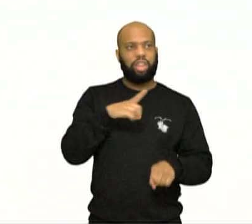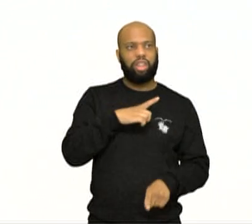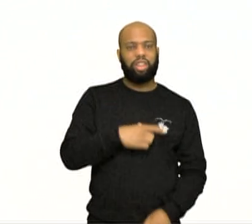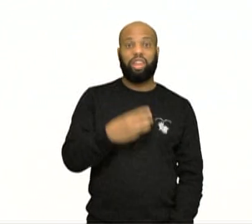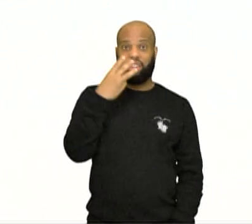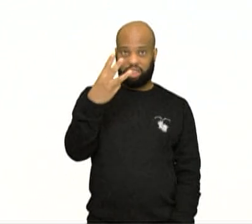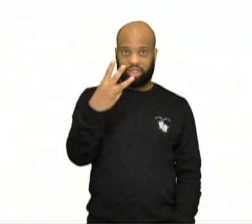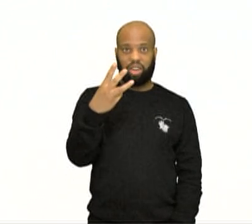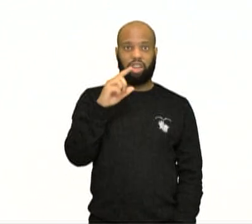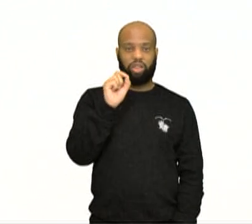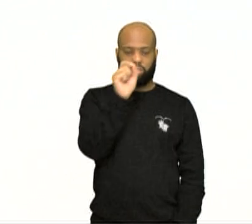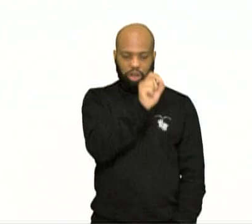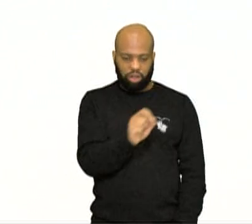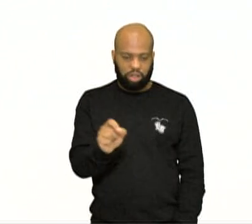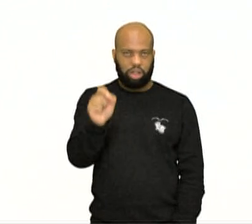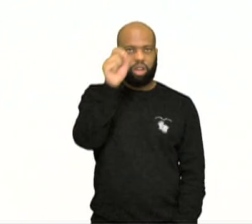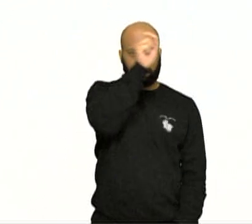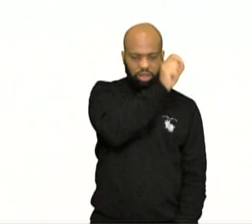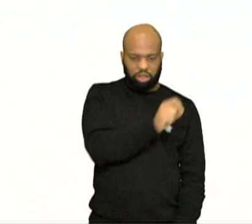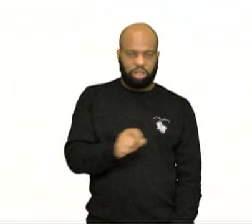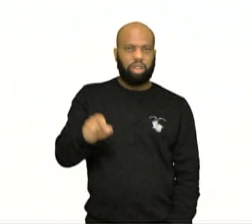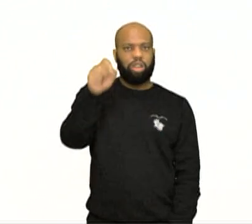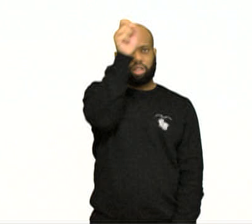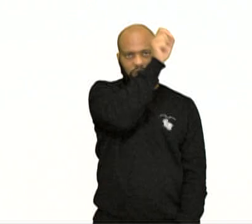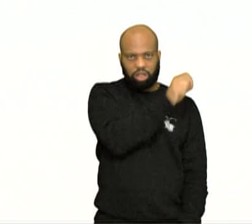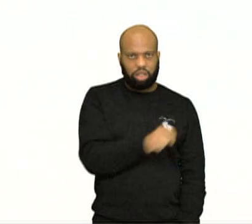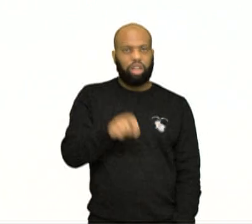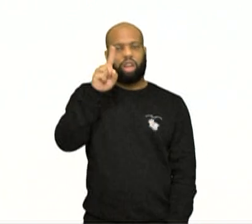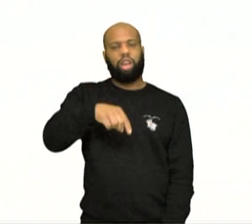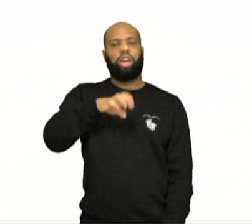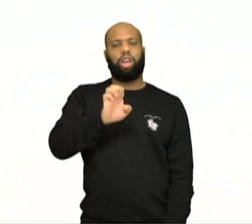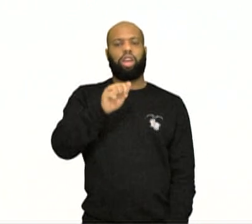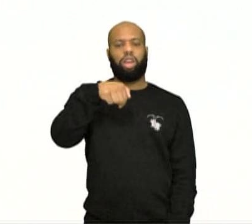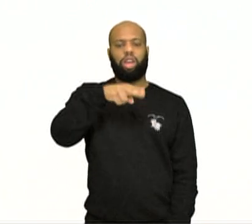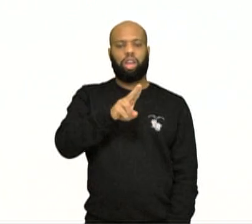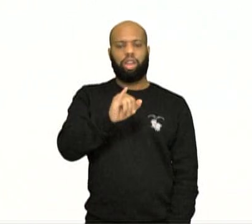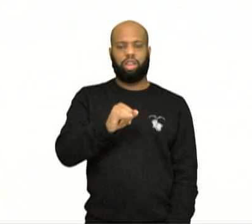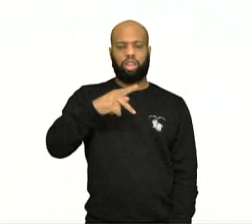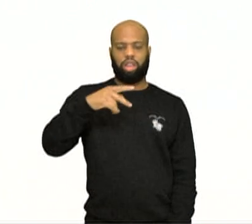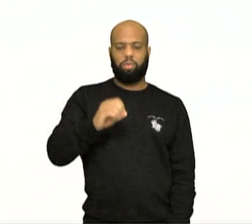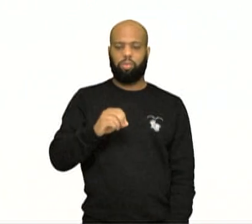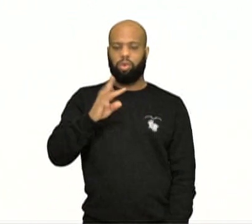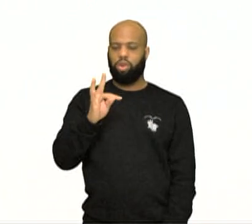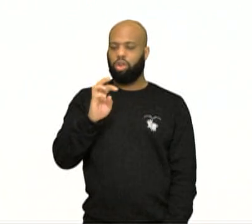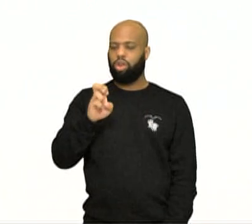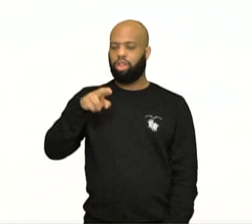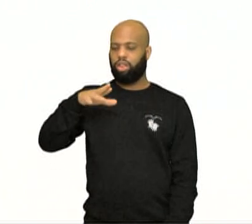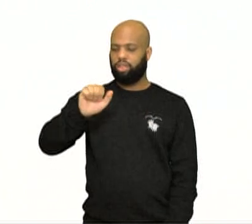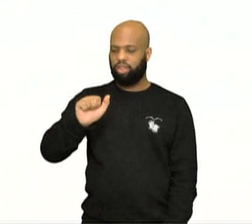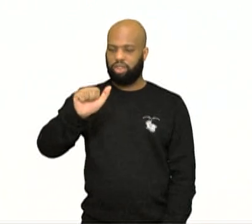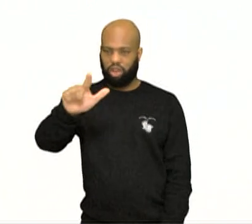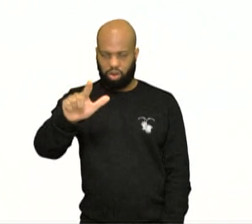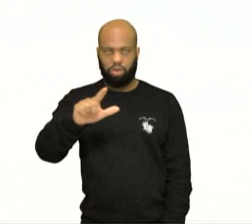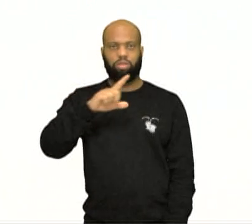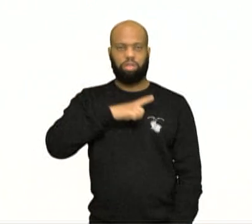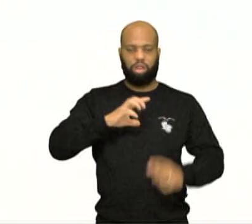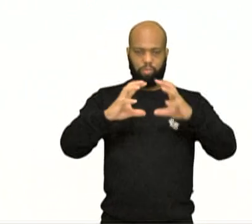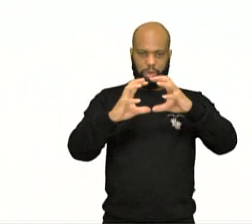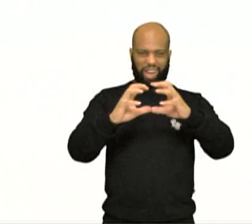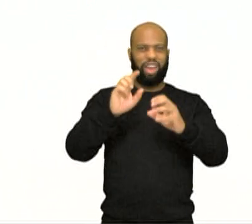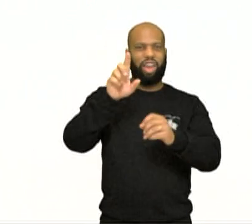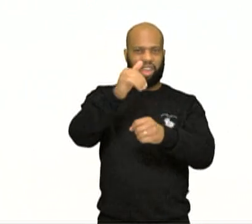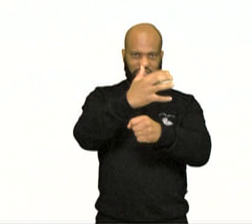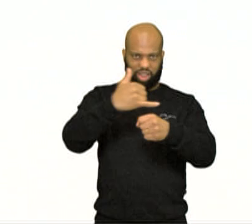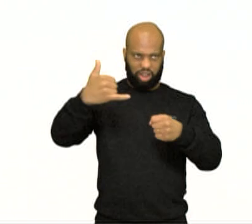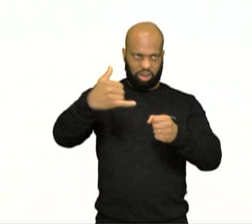três superfícies equipotenciais ao redor dessa carga elétrica no ponto C, tá? Onde contém o condutor esférico, tá? Uma carga